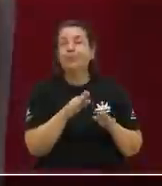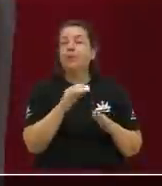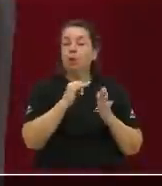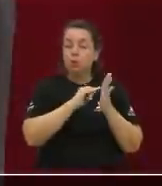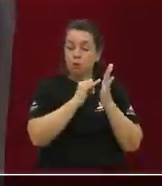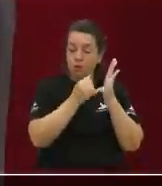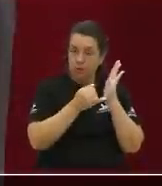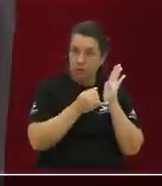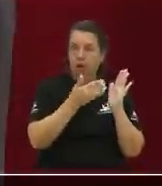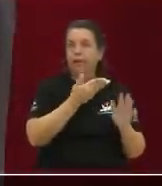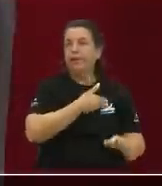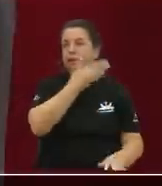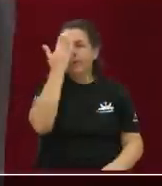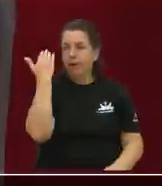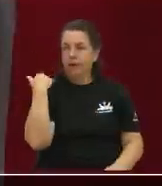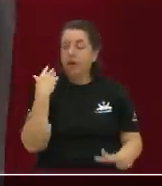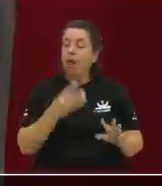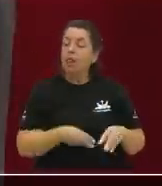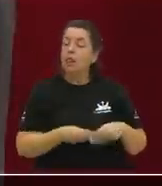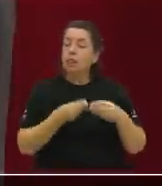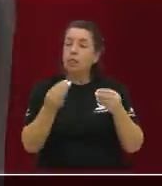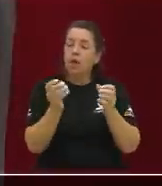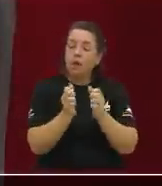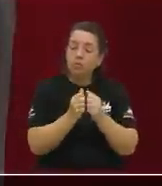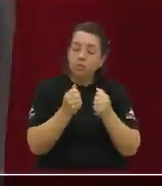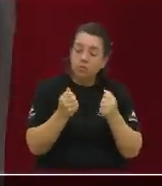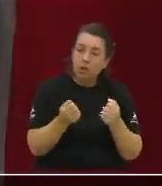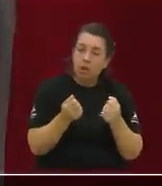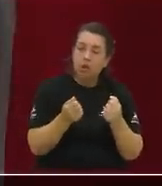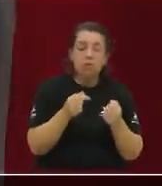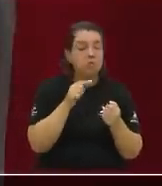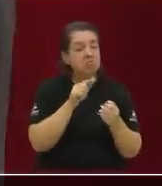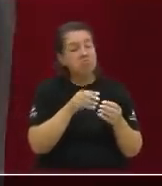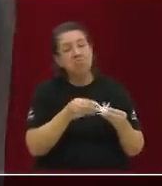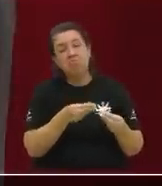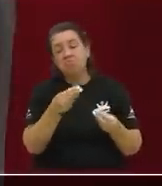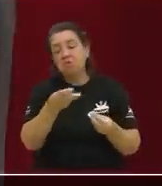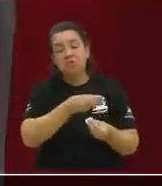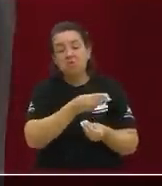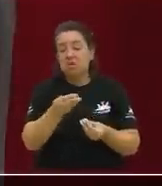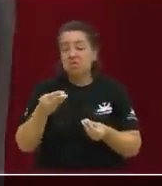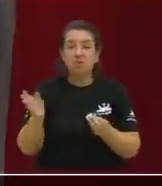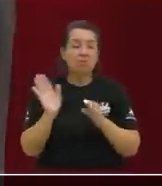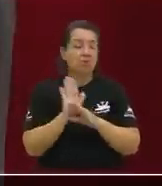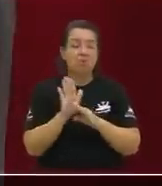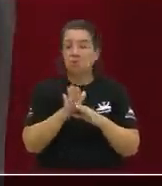José dar um pedaço da carne que matou no terreiro para os irmãos.